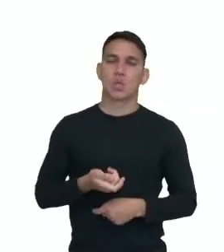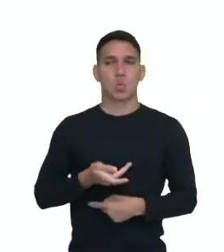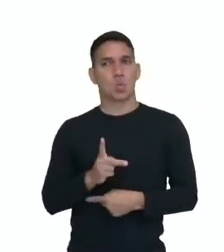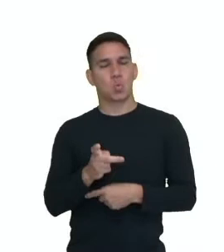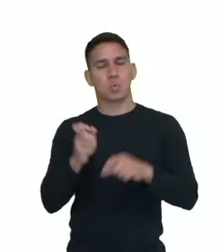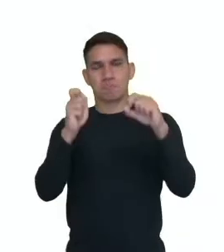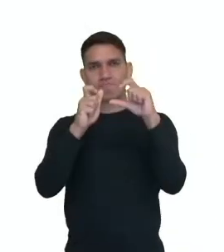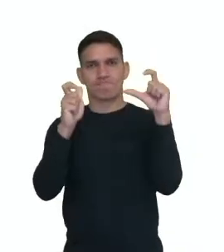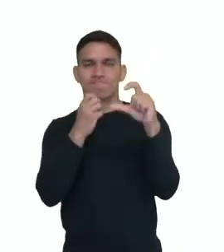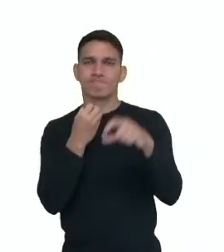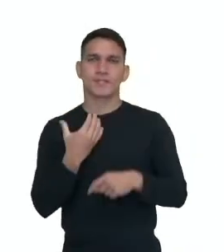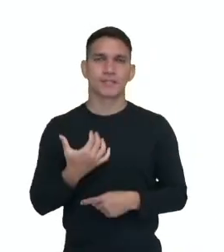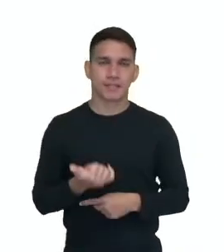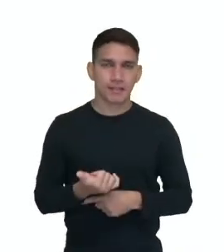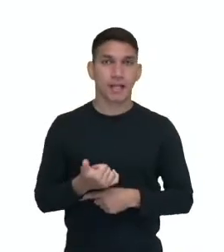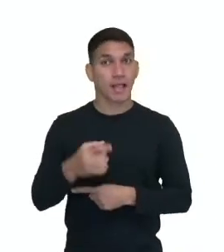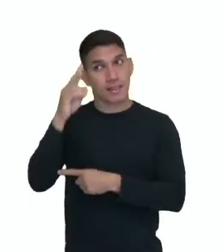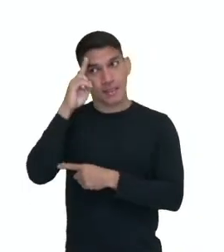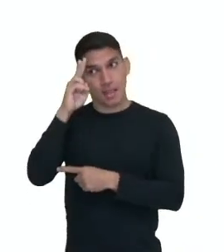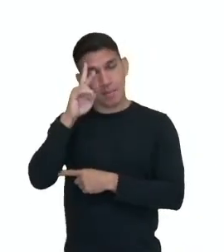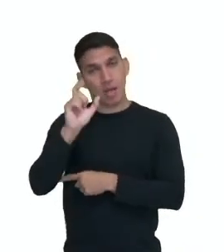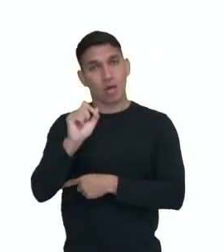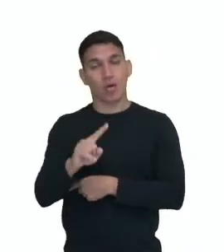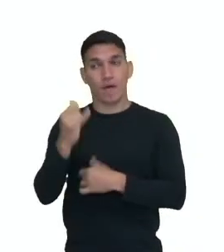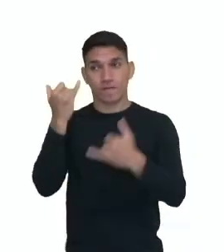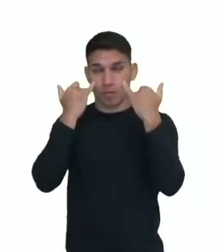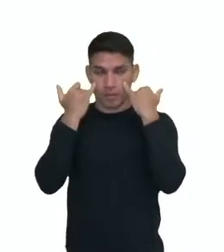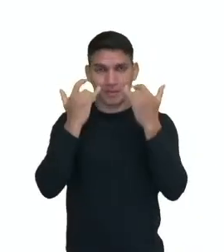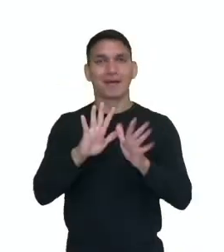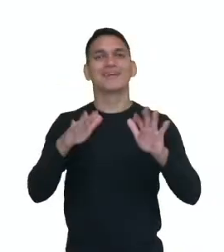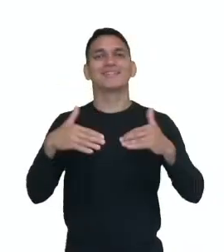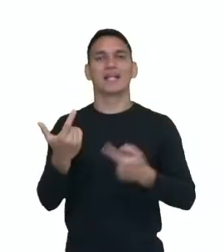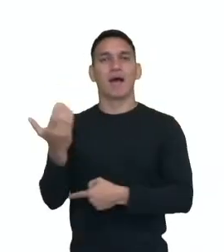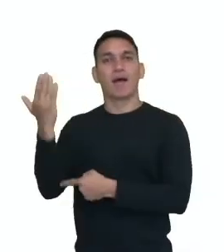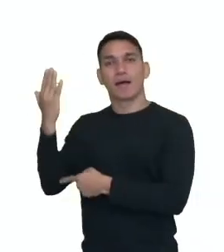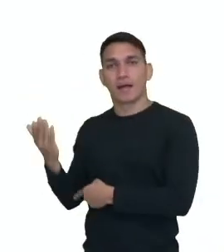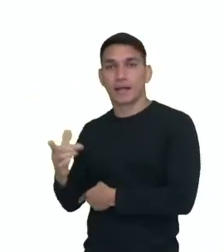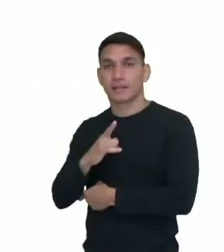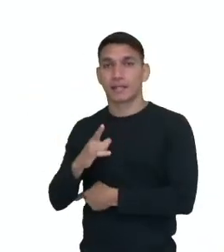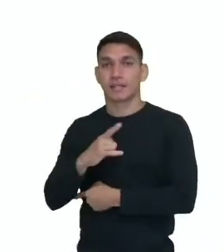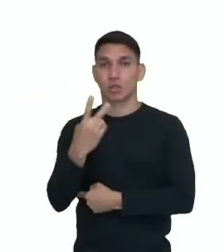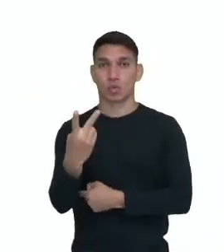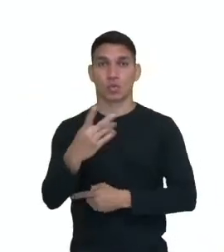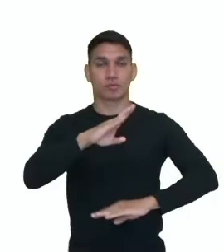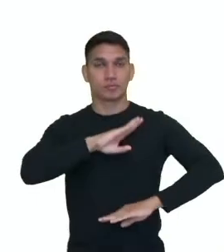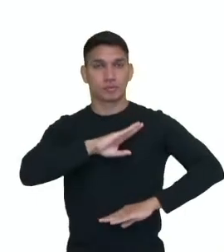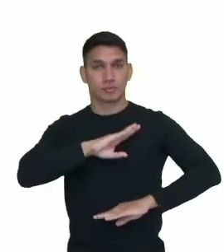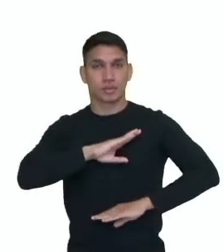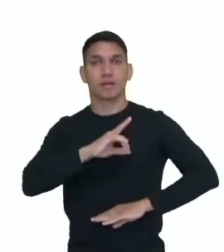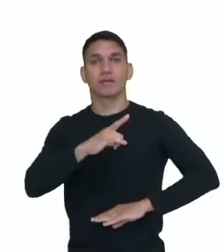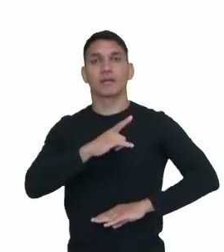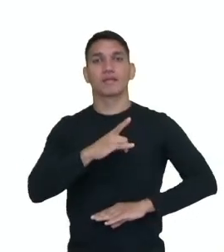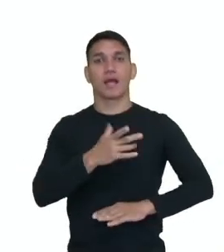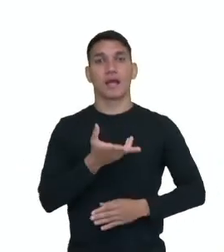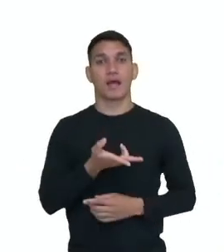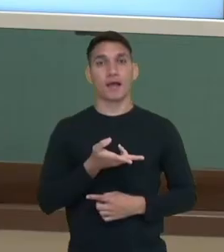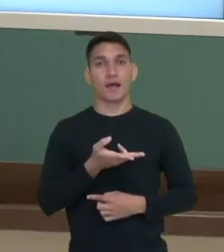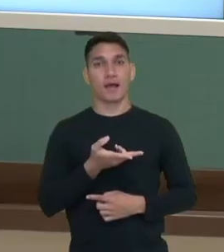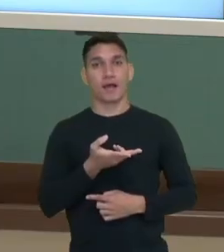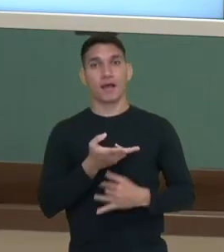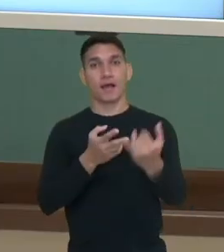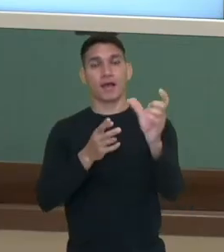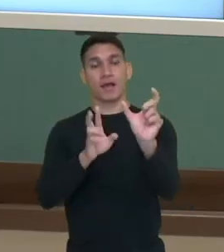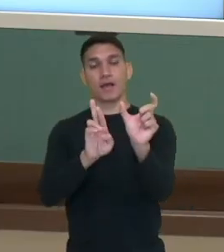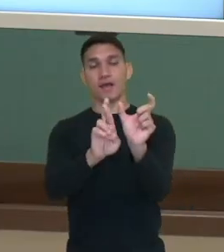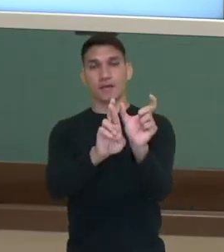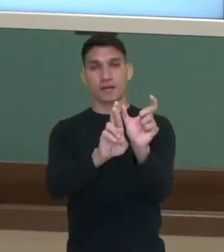atento, lembrando-me das informações. Então, nós temos aqui duas situações. Nós temos o infinitivo manter, por isso que temos